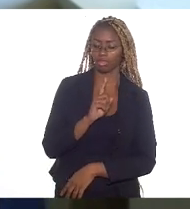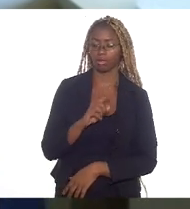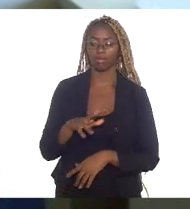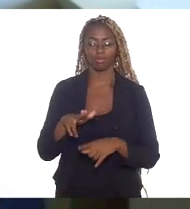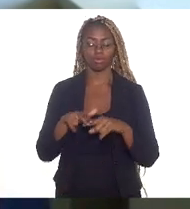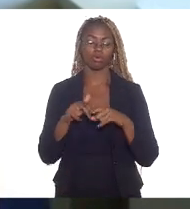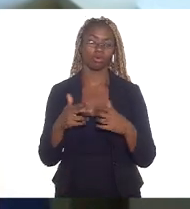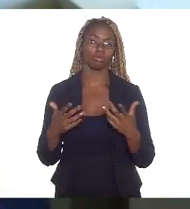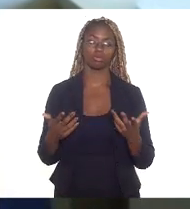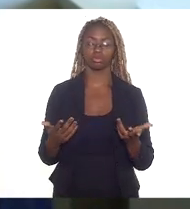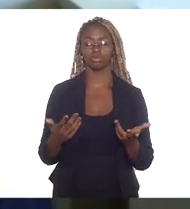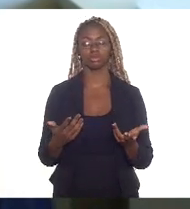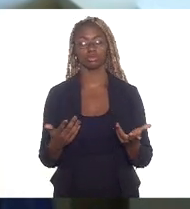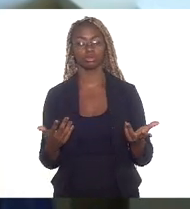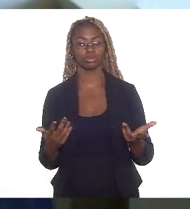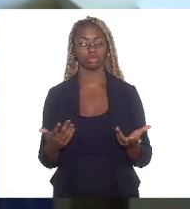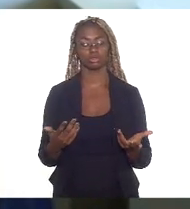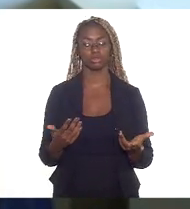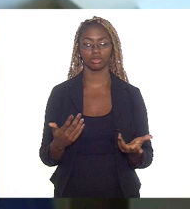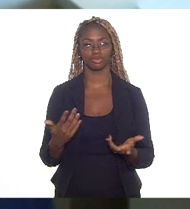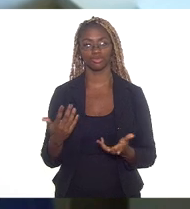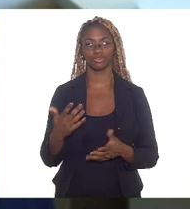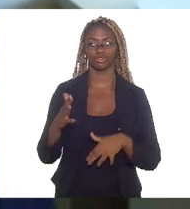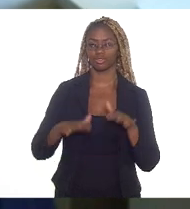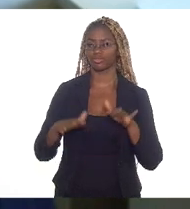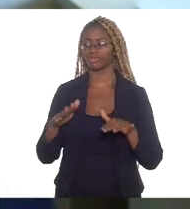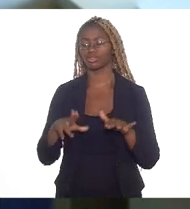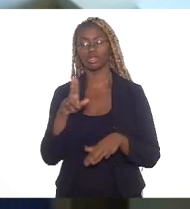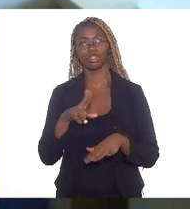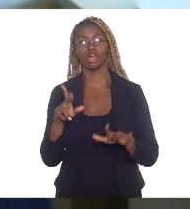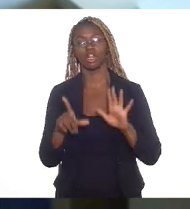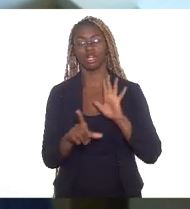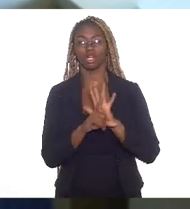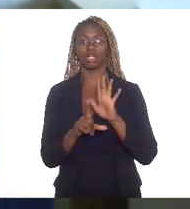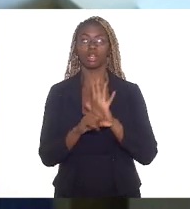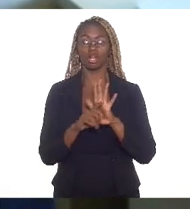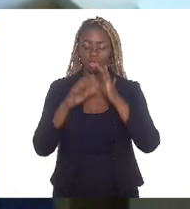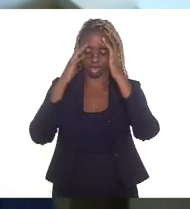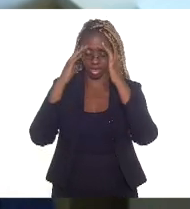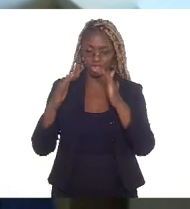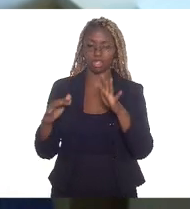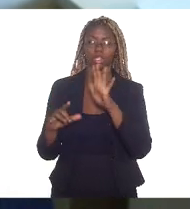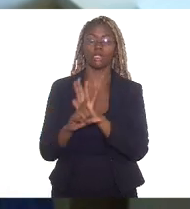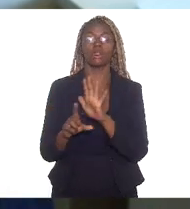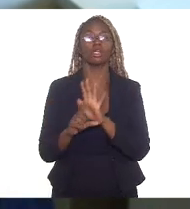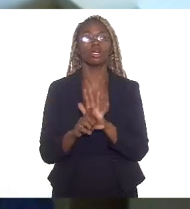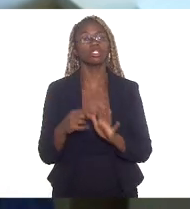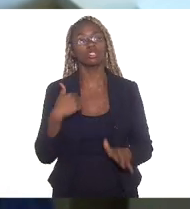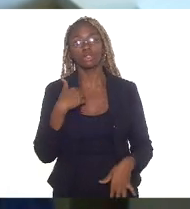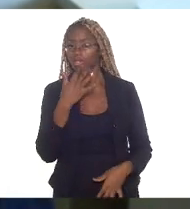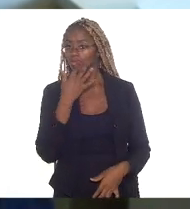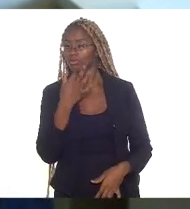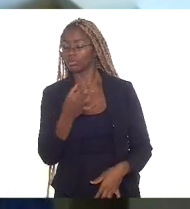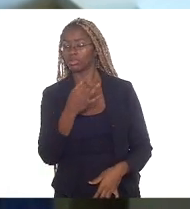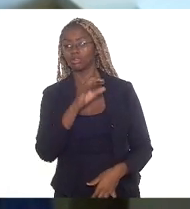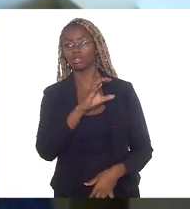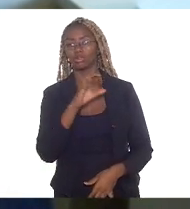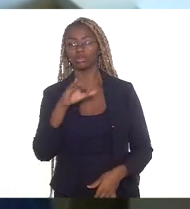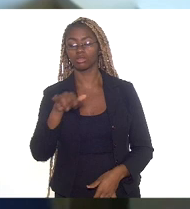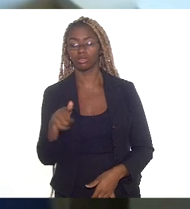não querendo aplicar uma lei dela. Eu sugeri na CCJ, isso